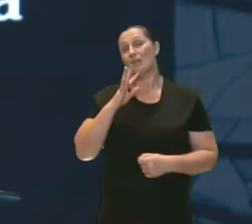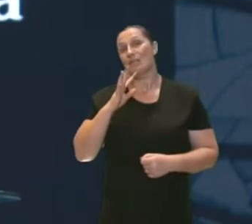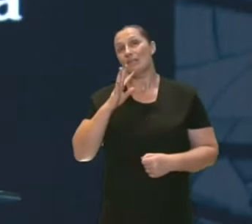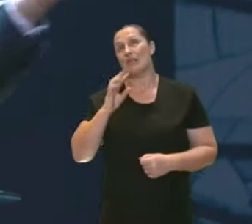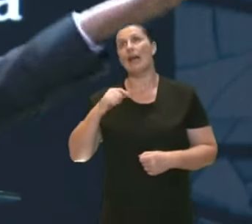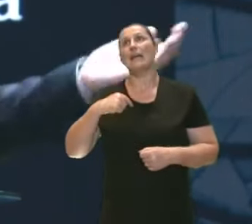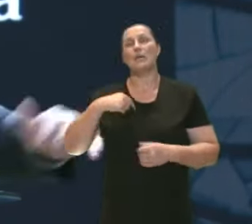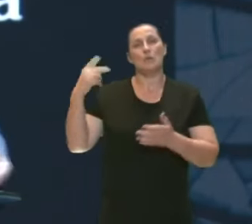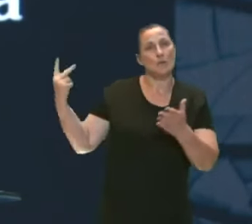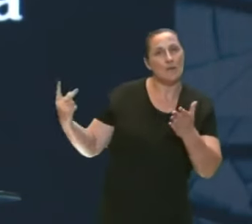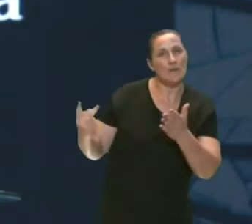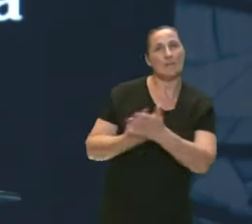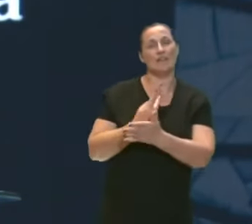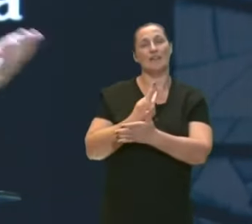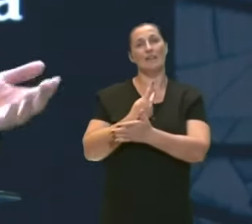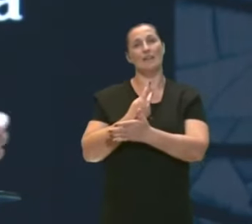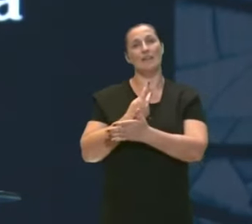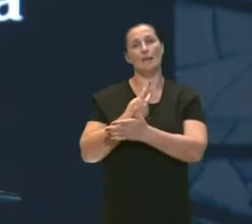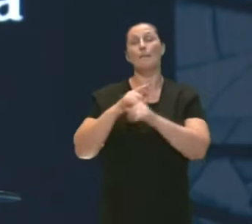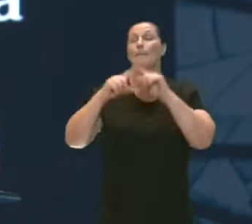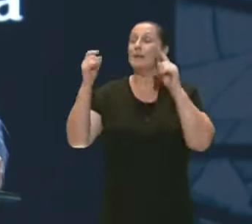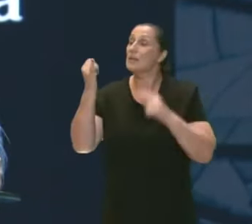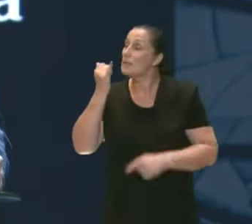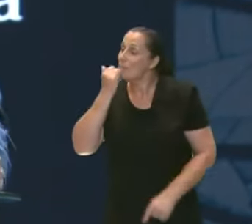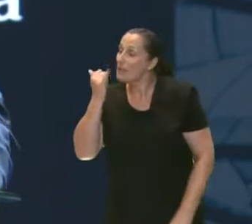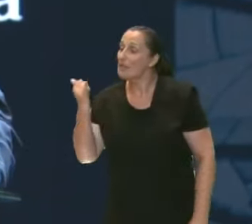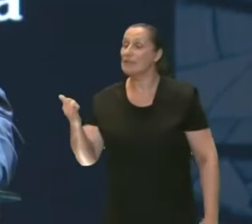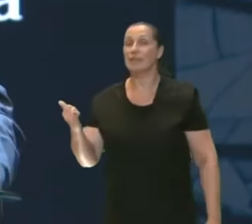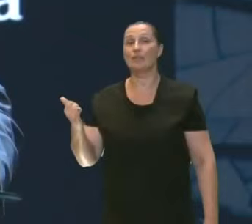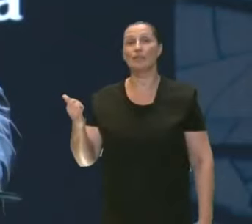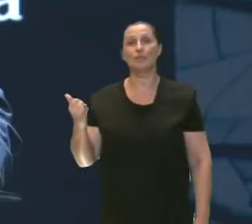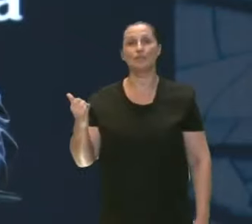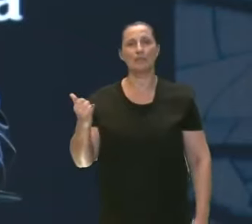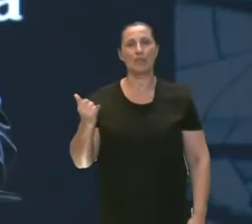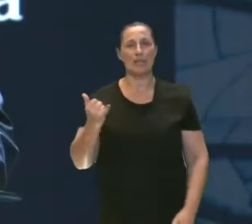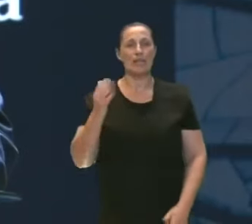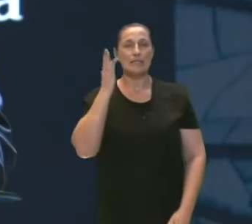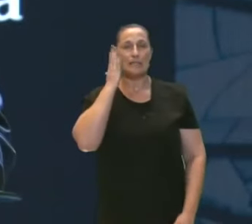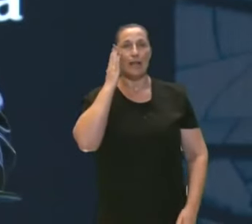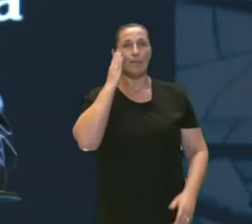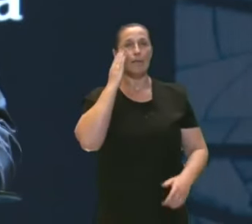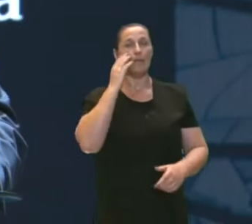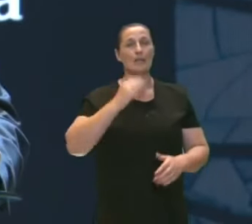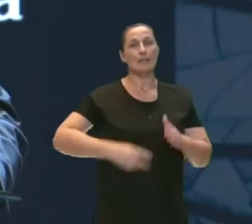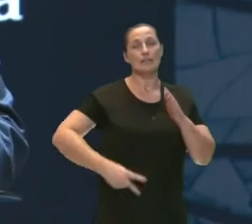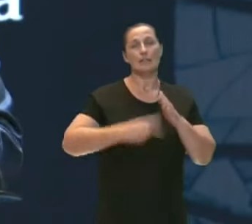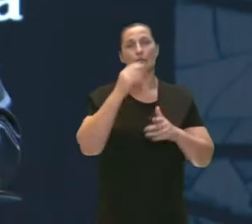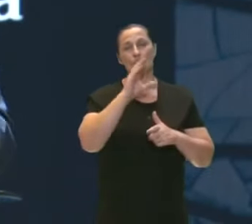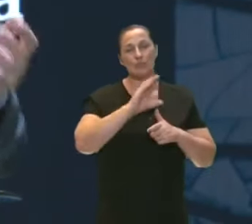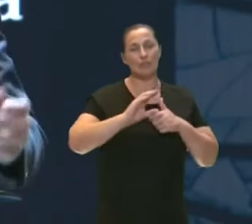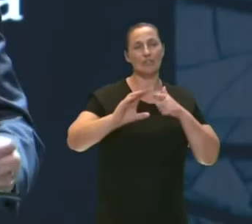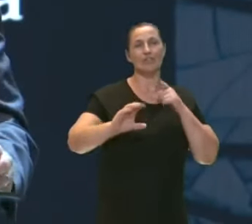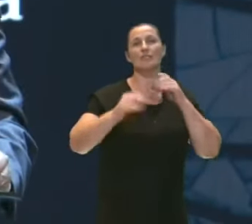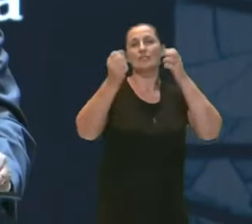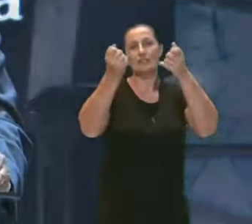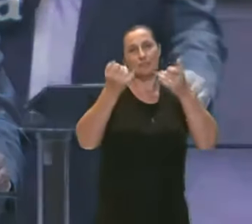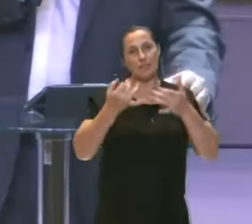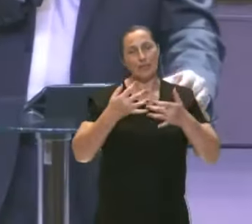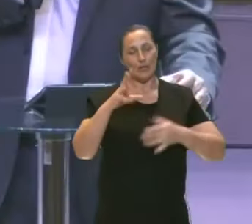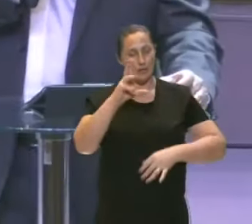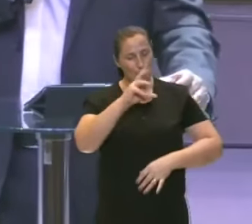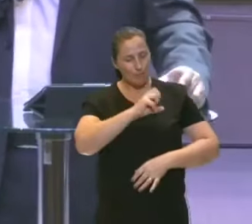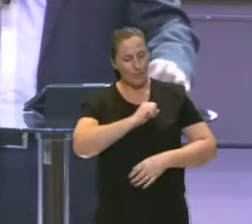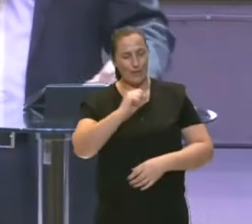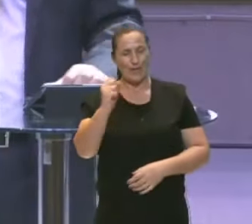13 vai dizer sobre o amor. O amor é paciente, bondoso, não inveja, nem se vangloria, nem se orgulha, não maltrata,